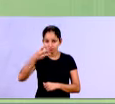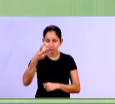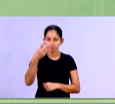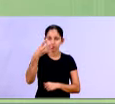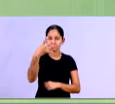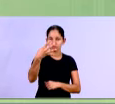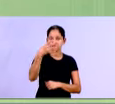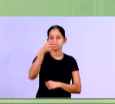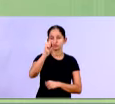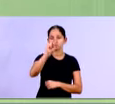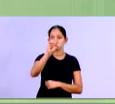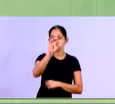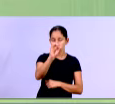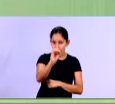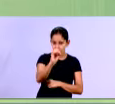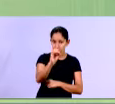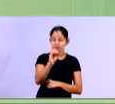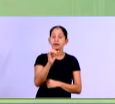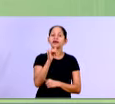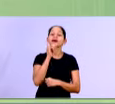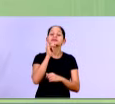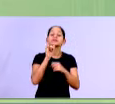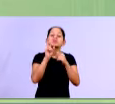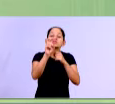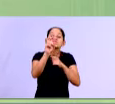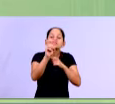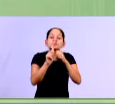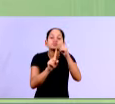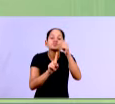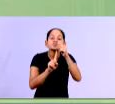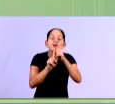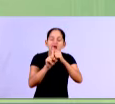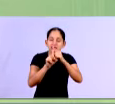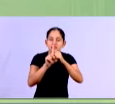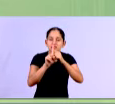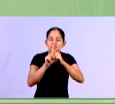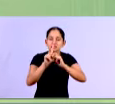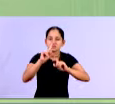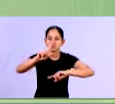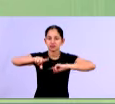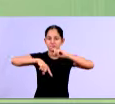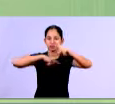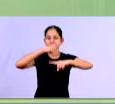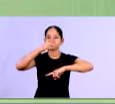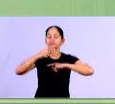3.480 foi resgatado 5 meses depois, pelo valor de